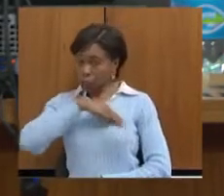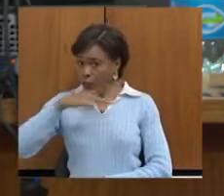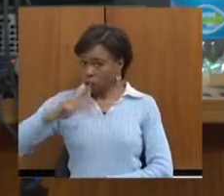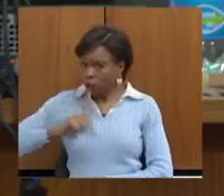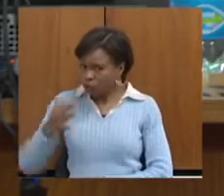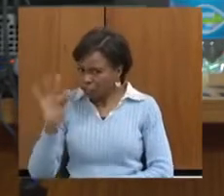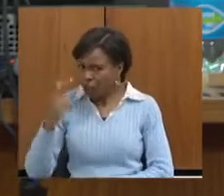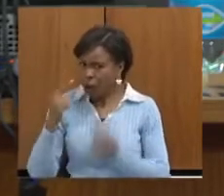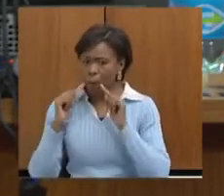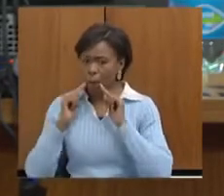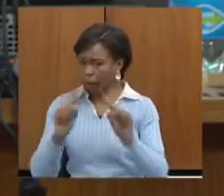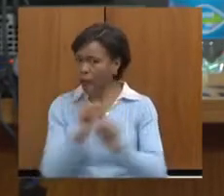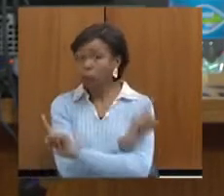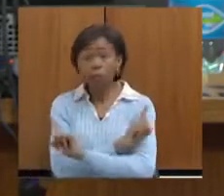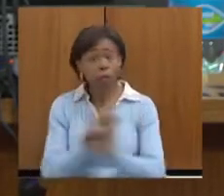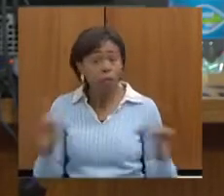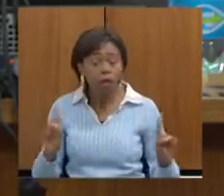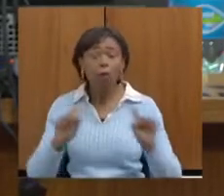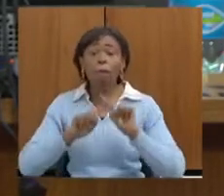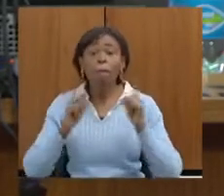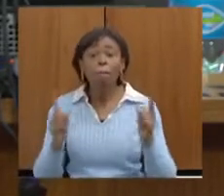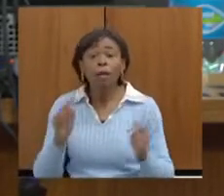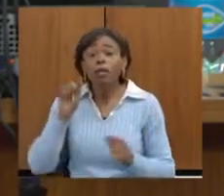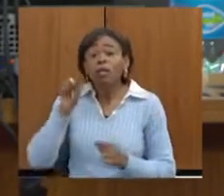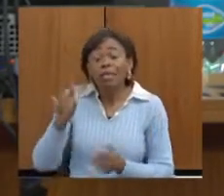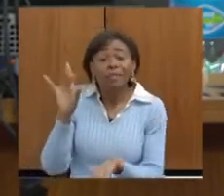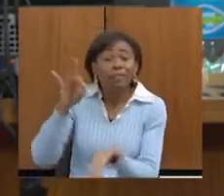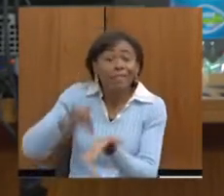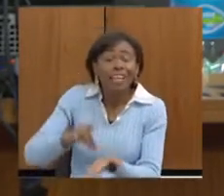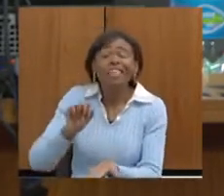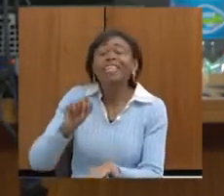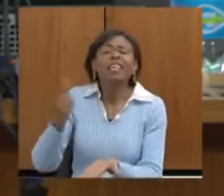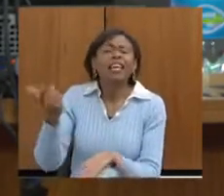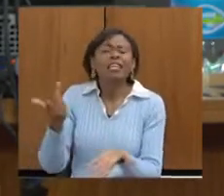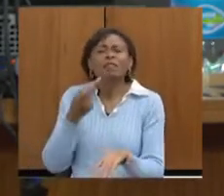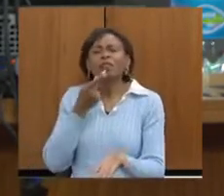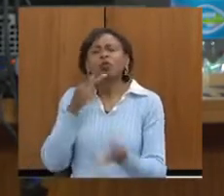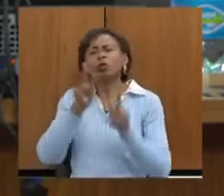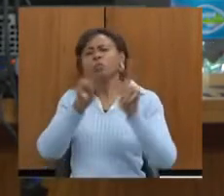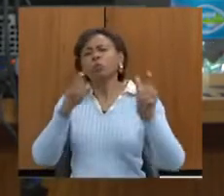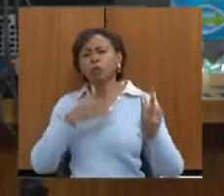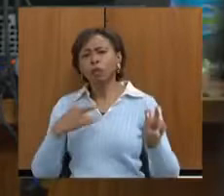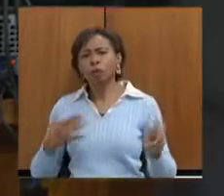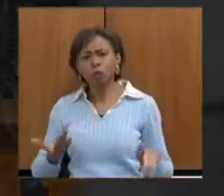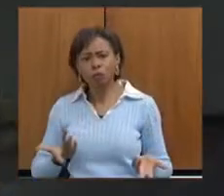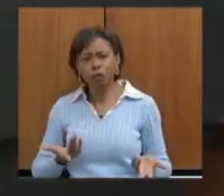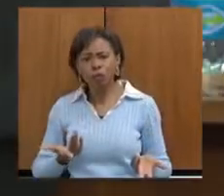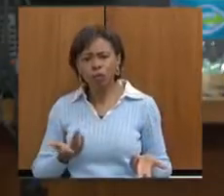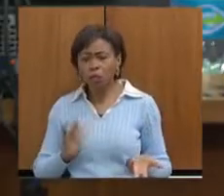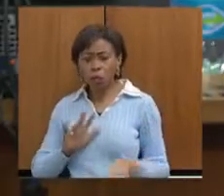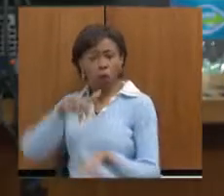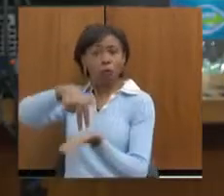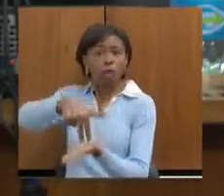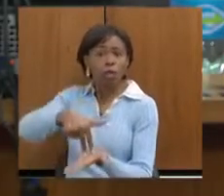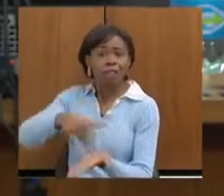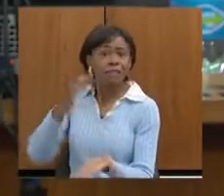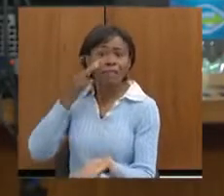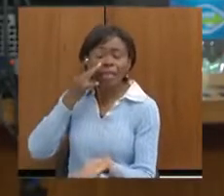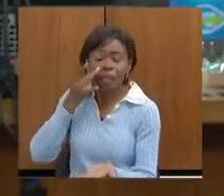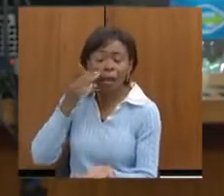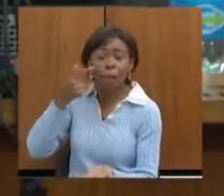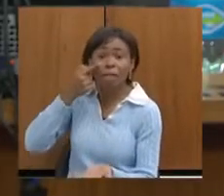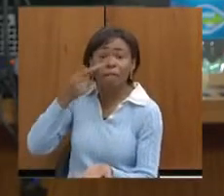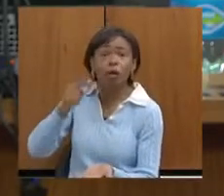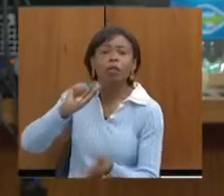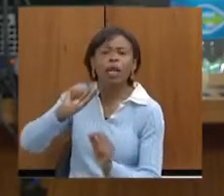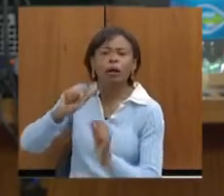estão discutindo a repactuação estão lá discutindo quem está discutindo a saúde se não estamos território ouvindo sabendo como